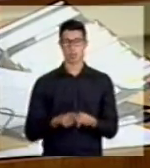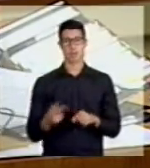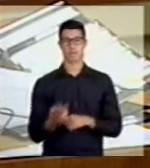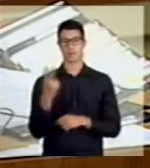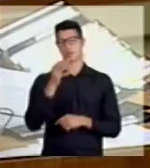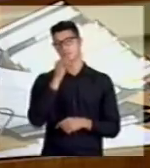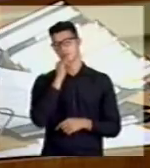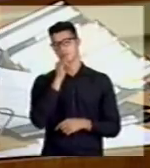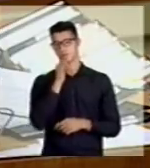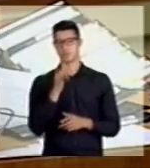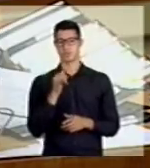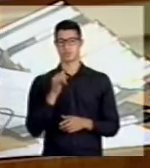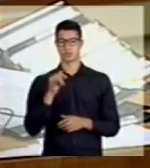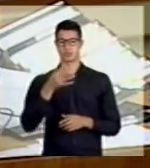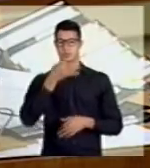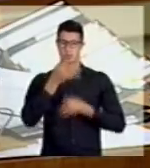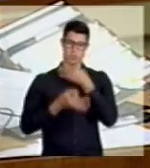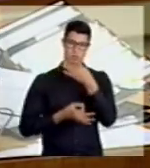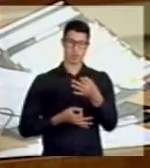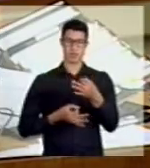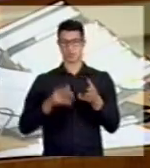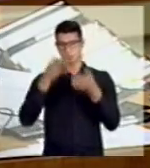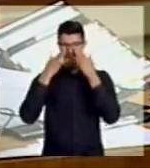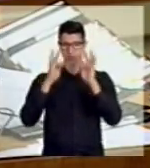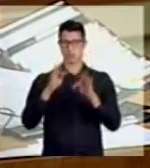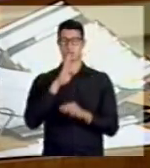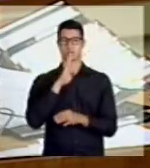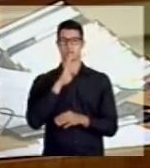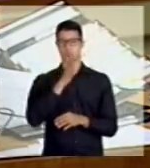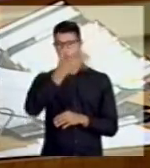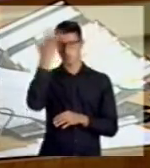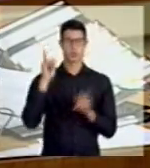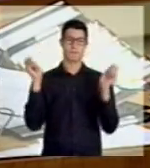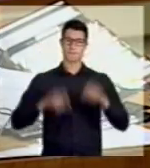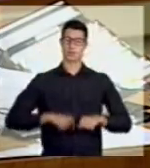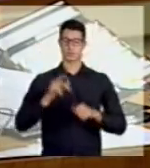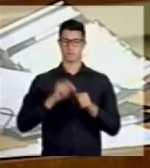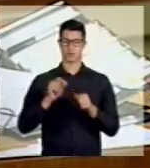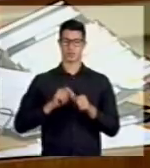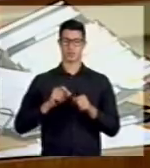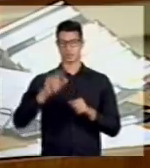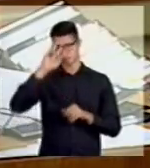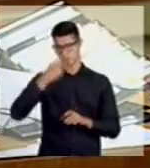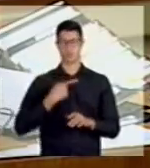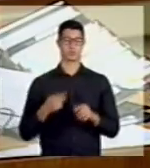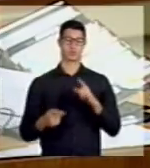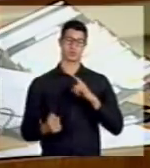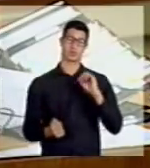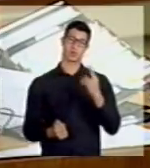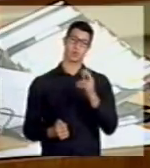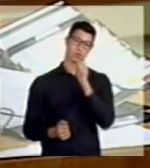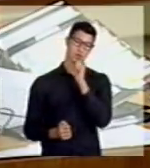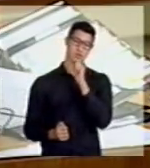por exemplo, de depoimentos de testemunhas que conheço a pessoa e posso falar sobre autoidentificação, ou